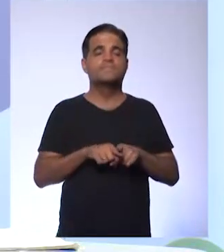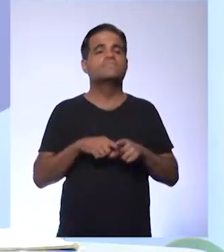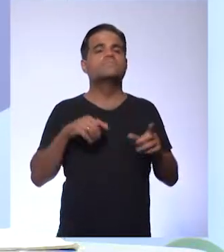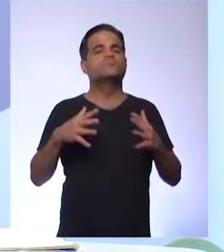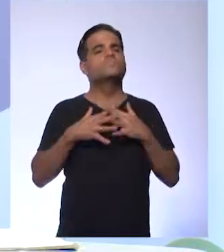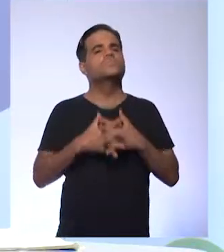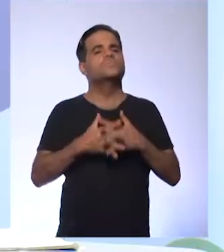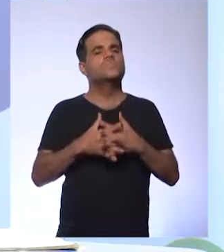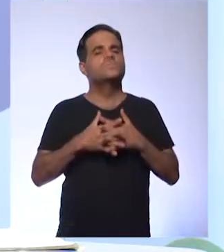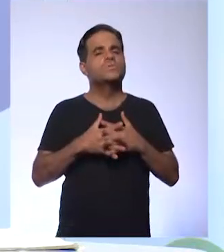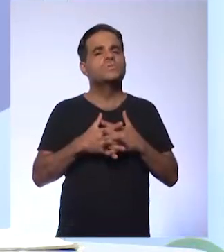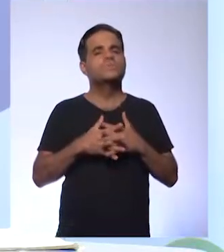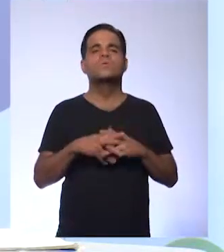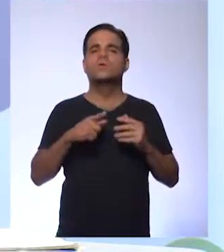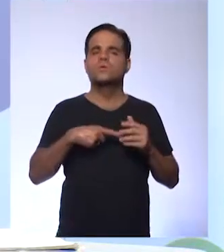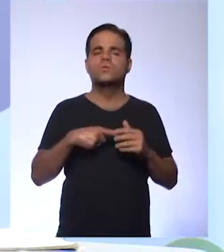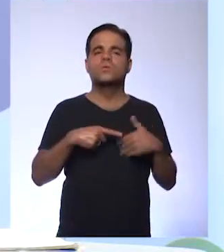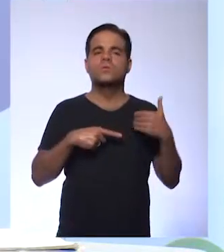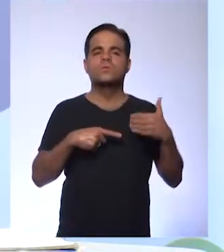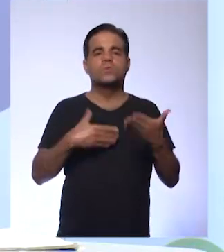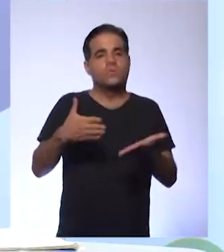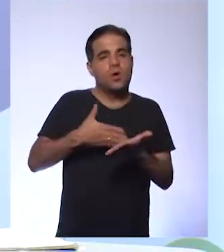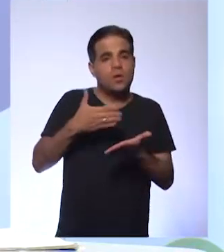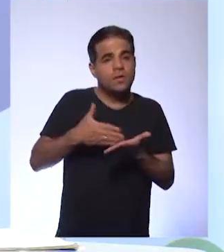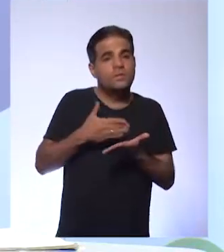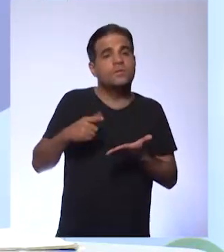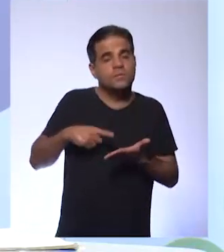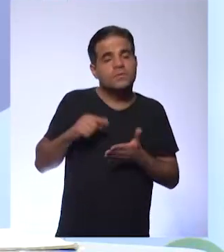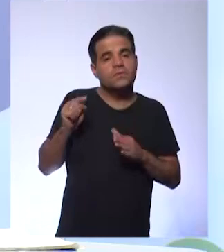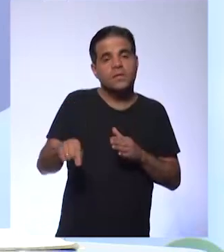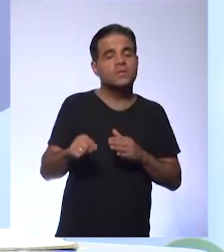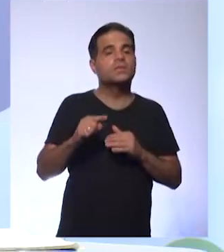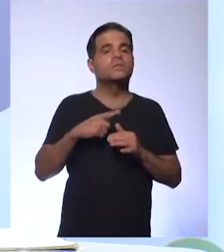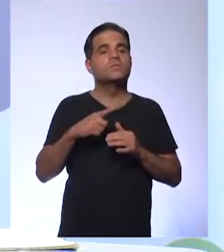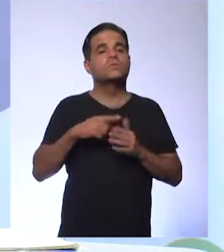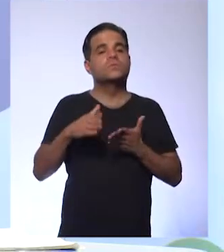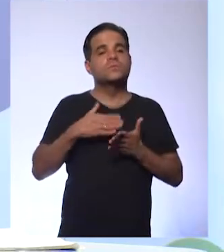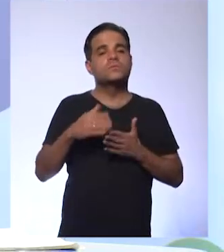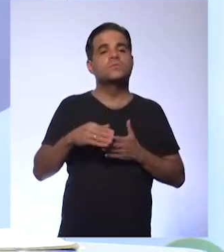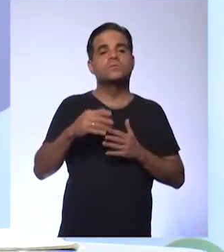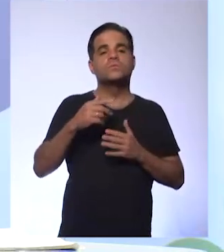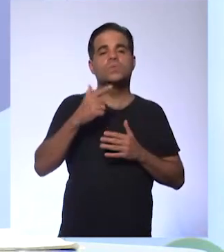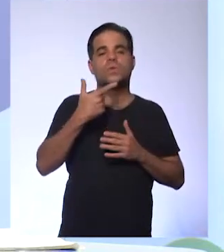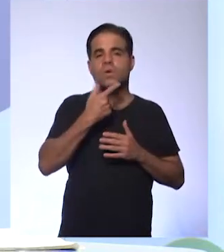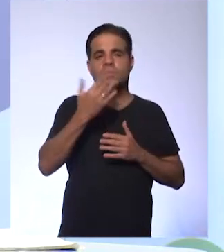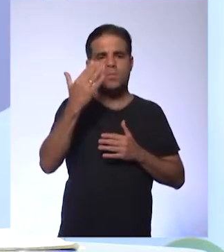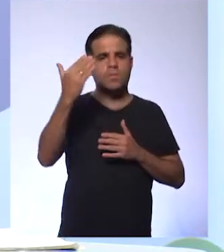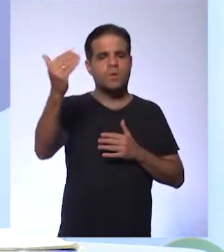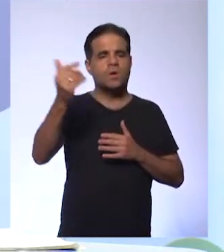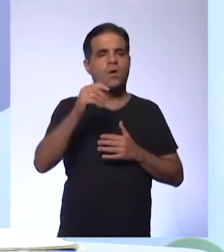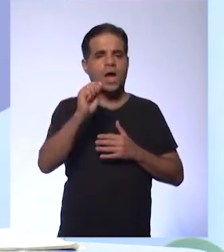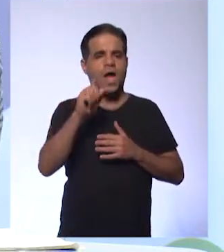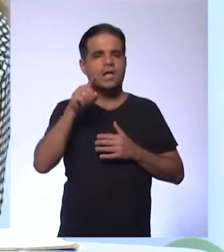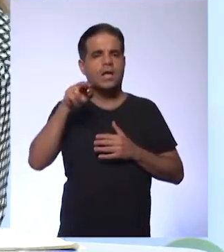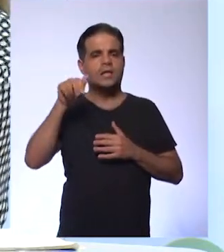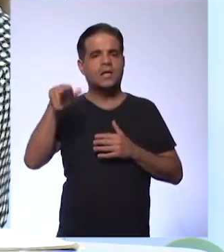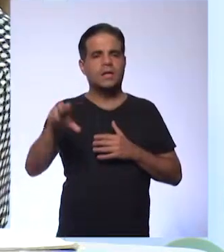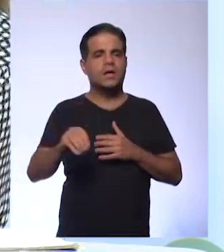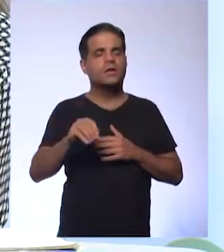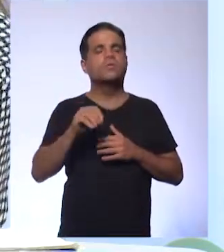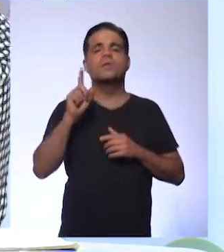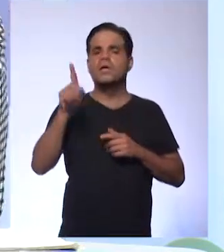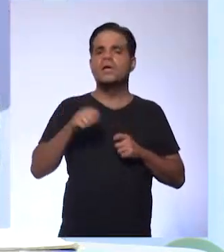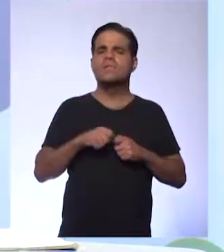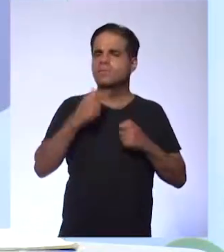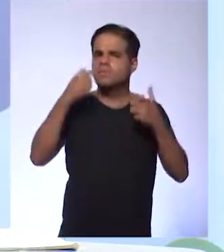se confundindo, eu estou com um livrinho aqui de um linguista chamado Adriano da Gama Cury, que